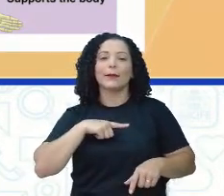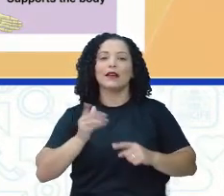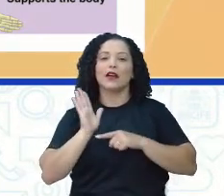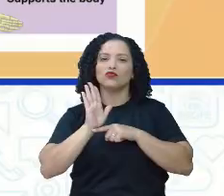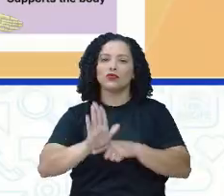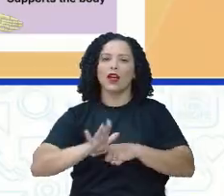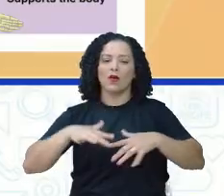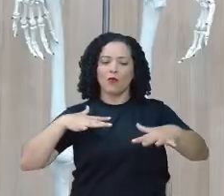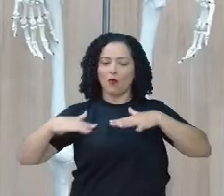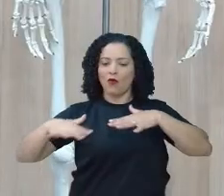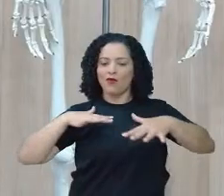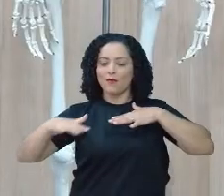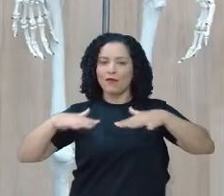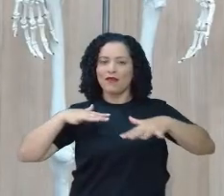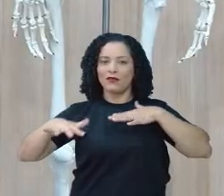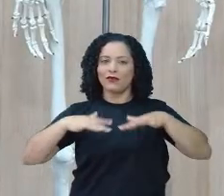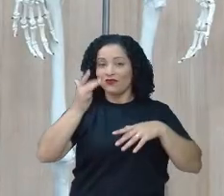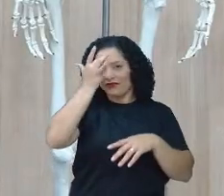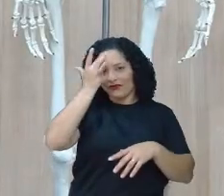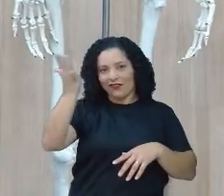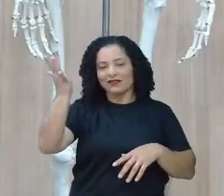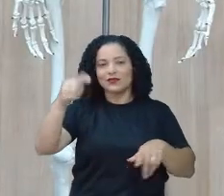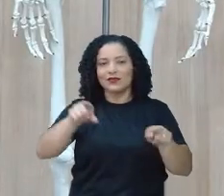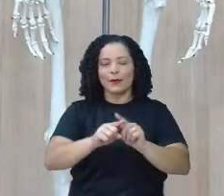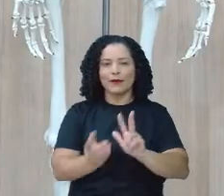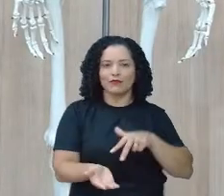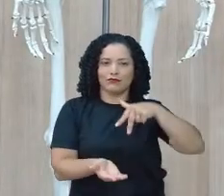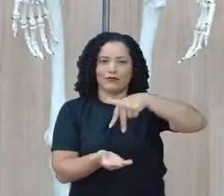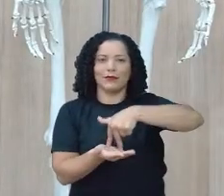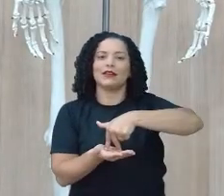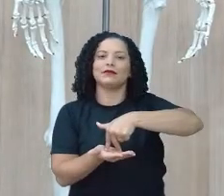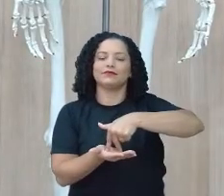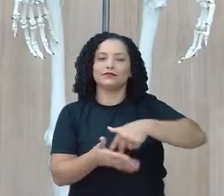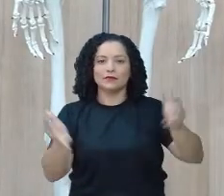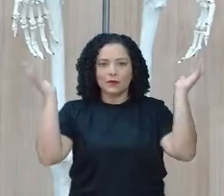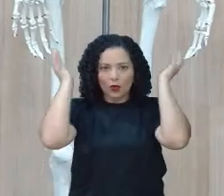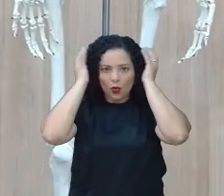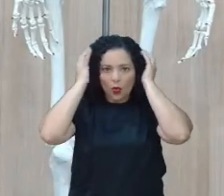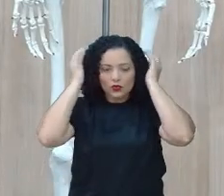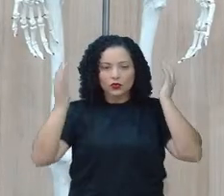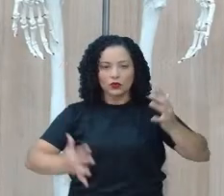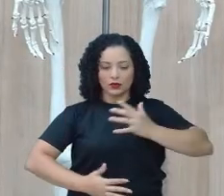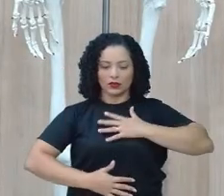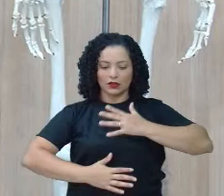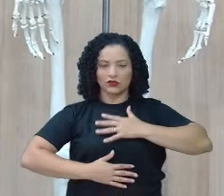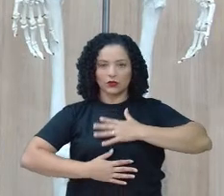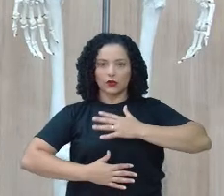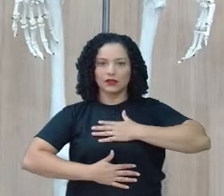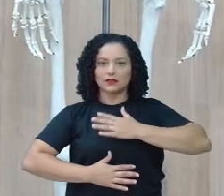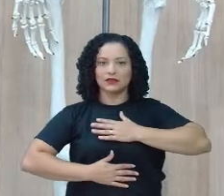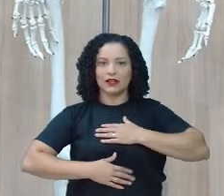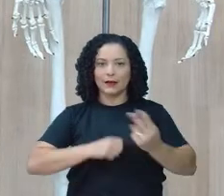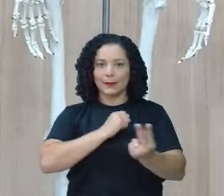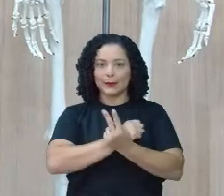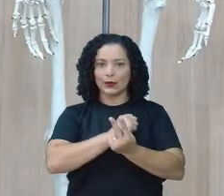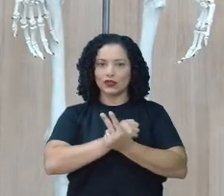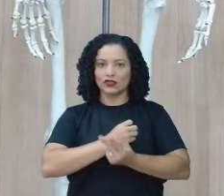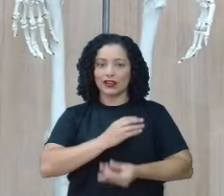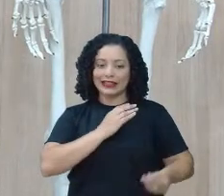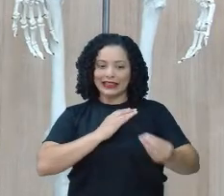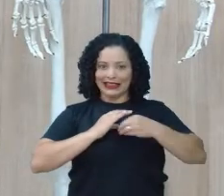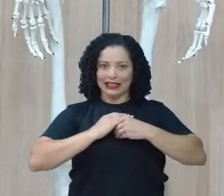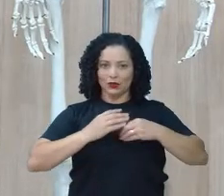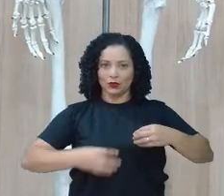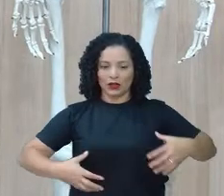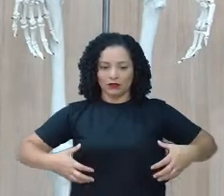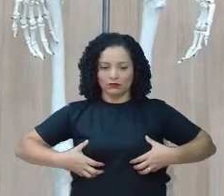nos deixar de pé. Vem a questão também dos ossos, como eu falei, do crânio, a caixa torácica, que protege também ali órgãos vitais,